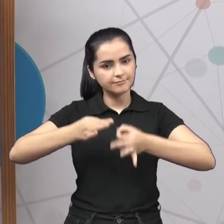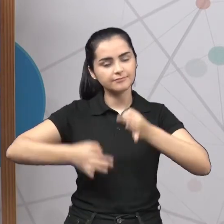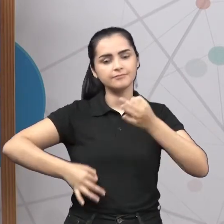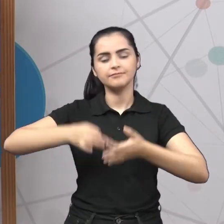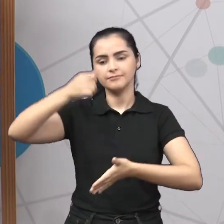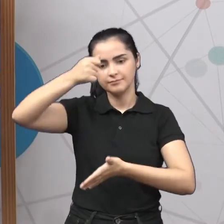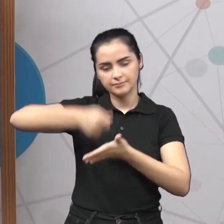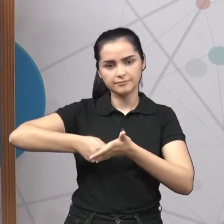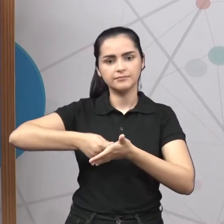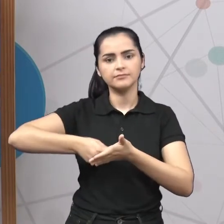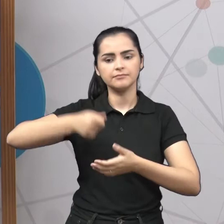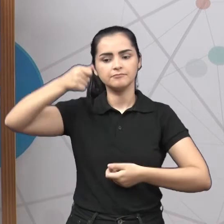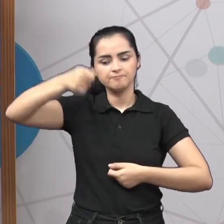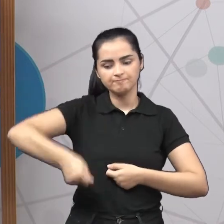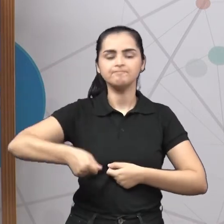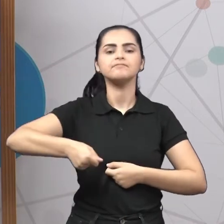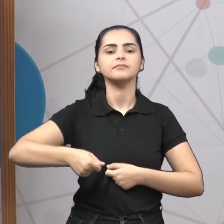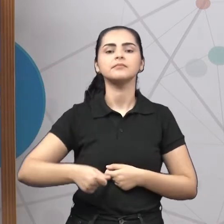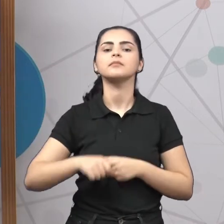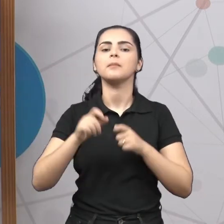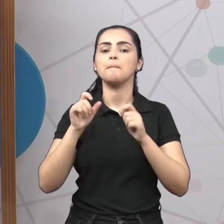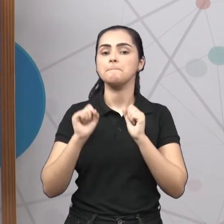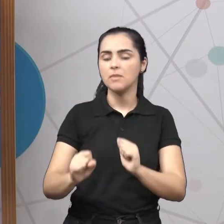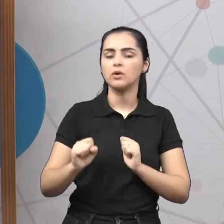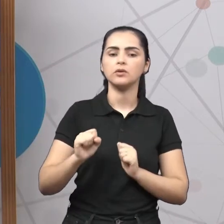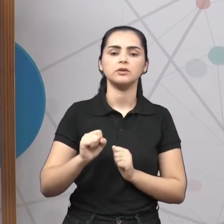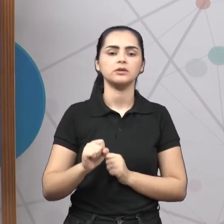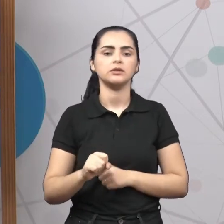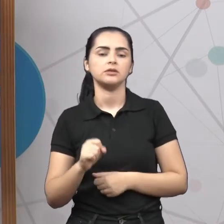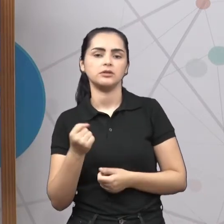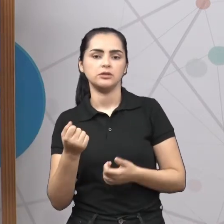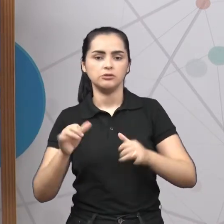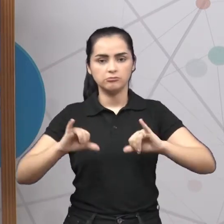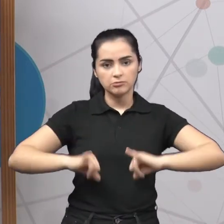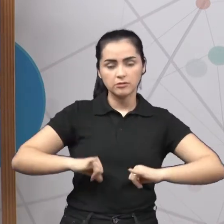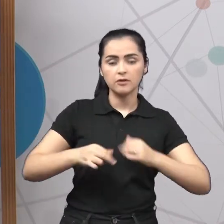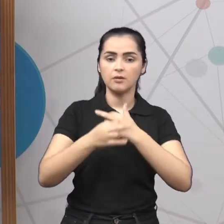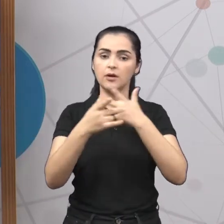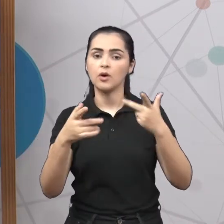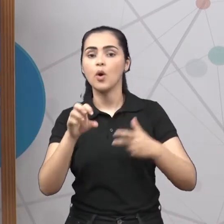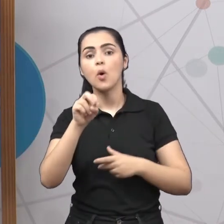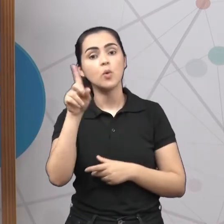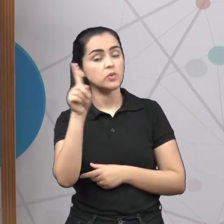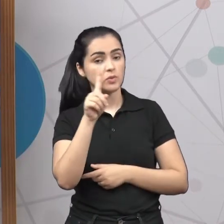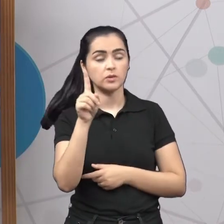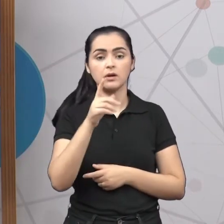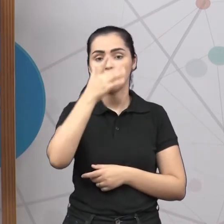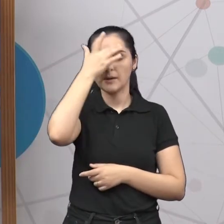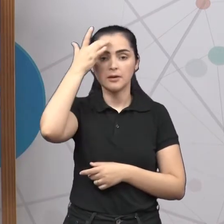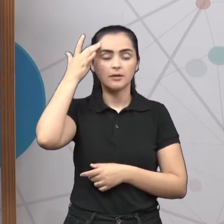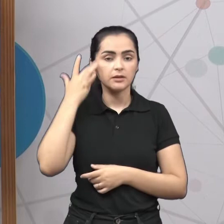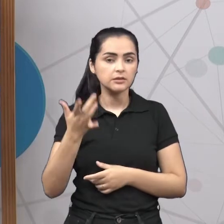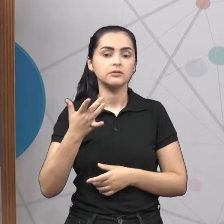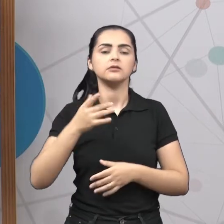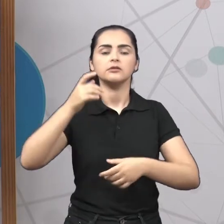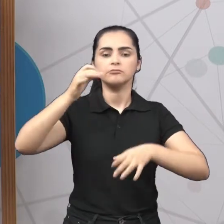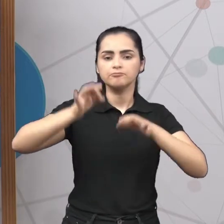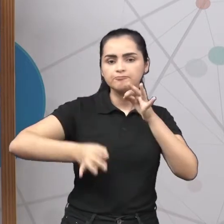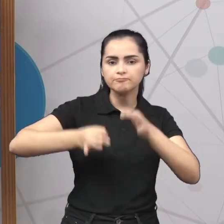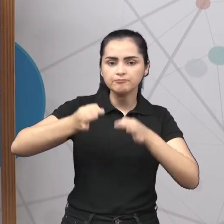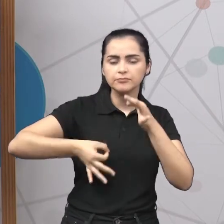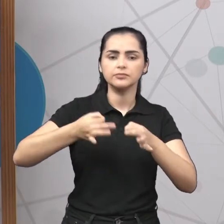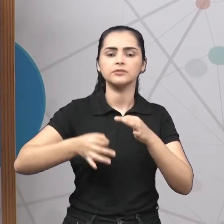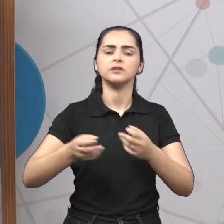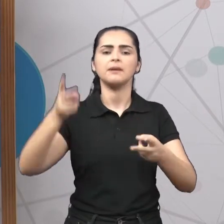E eu posso ser punido por algo ou não. Nem todo mundo que vai ser julgado, ele vai ser preso ou ele